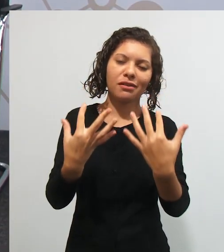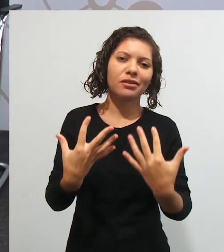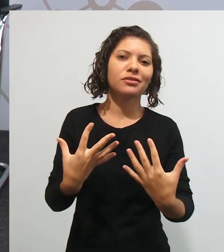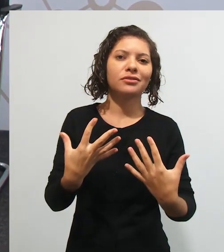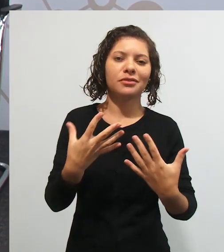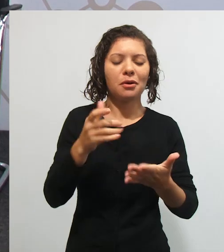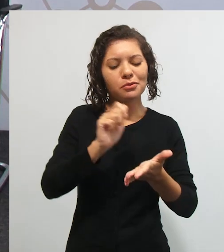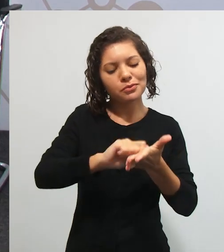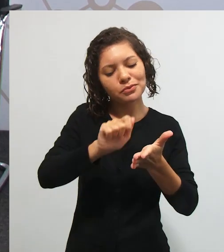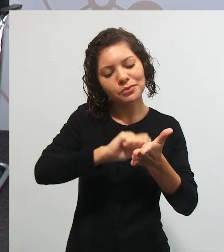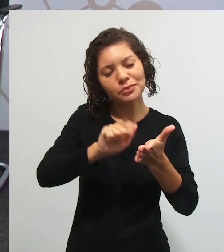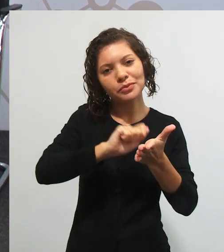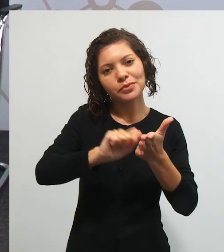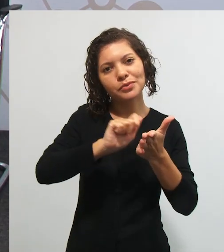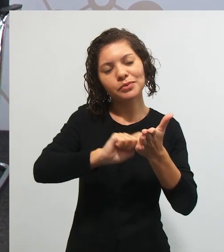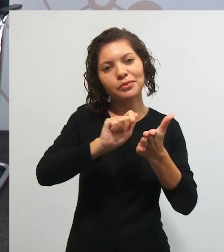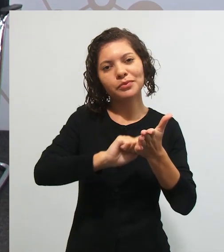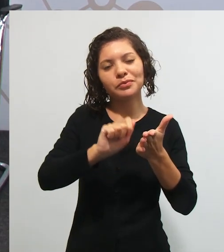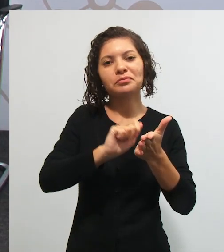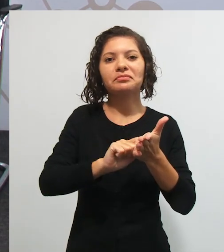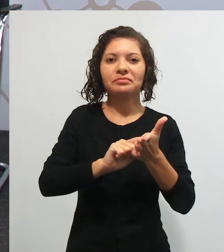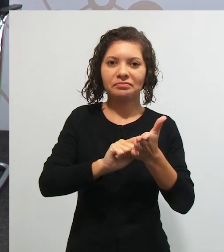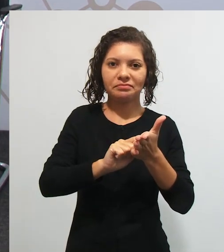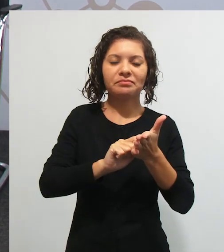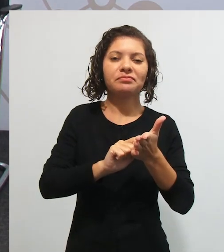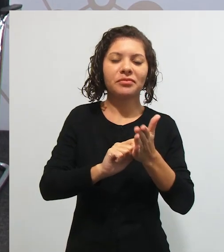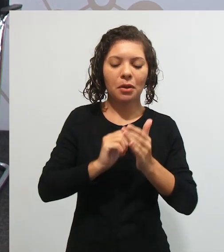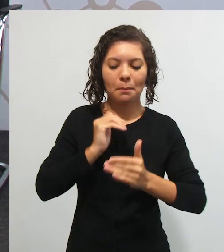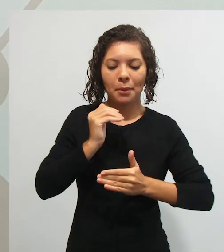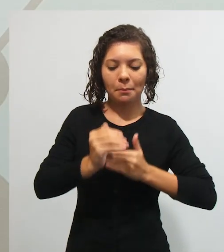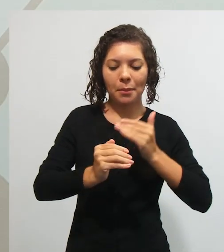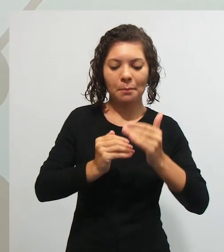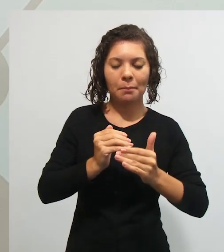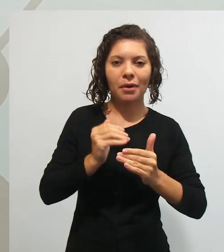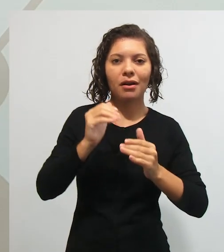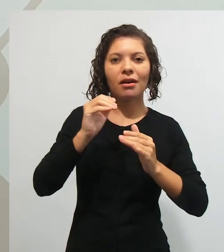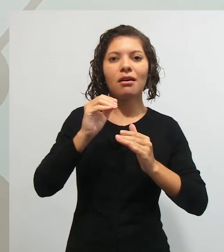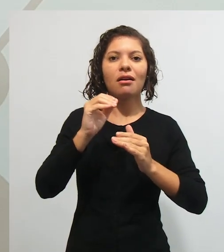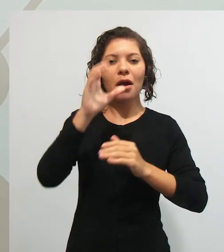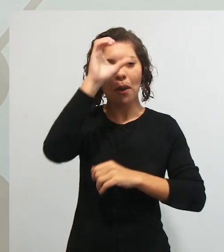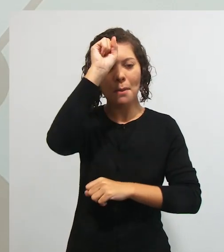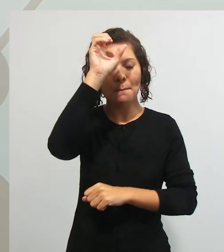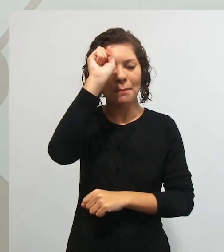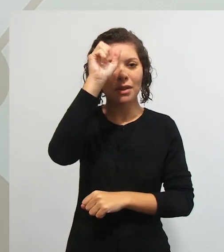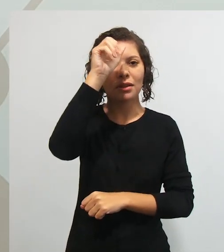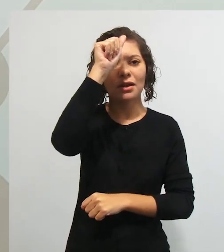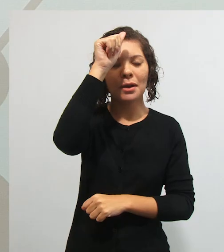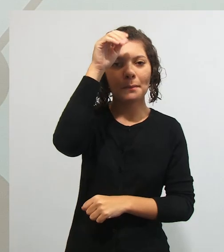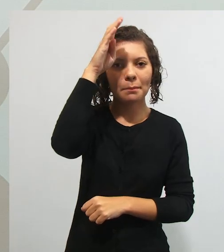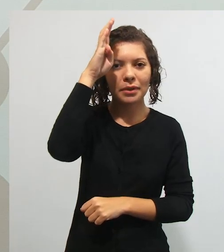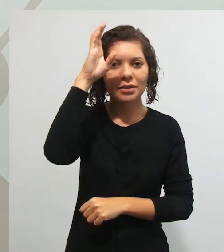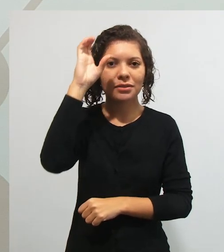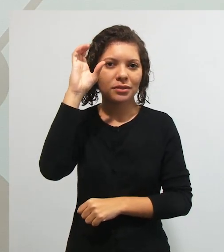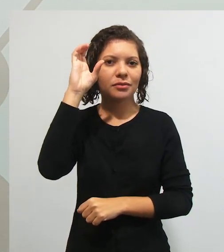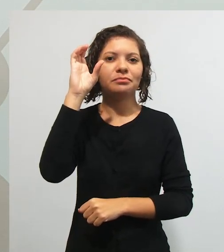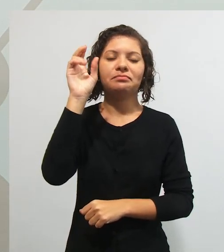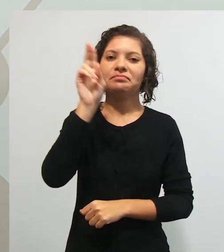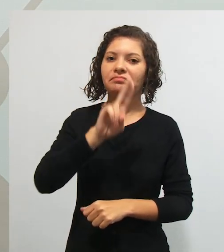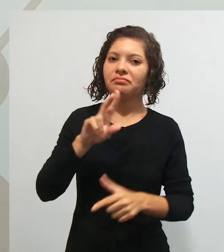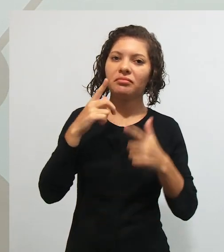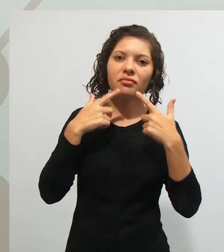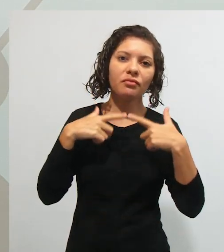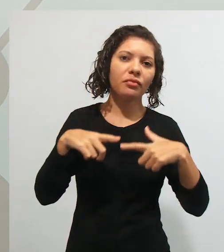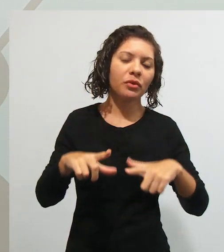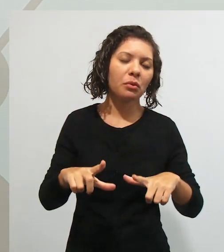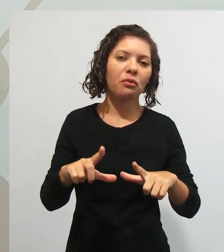enunciados, é a escrita, é o processo de alfabetização. Volto a dizer, não é aquisição da linguagem, não é apropriação